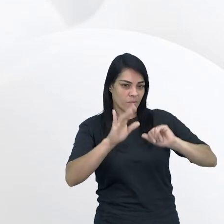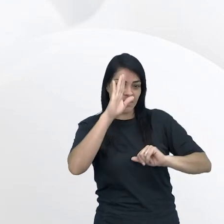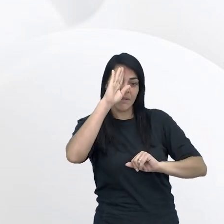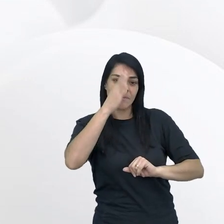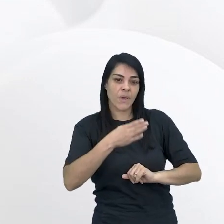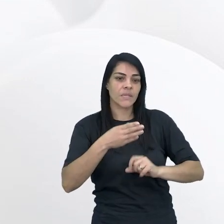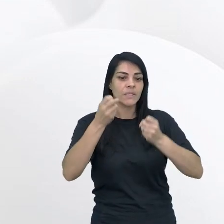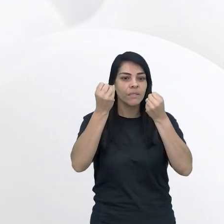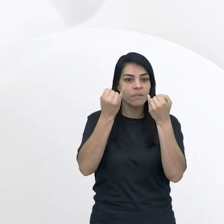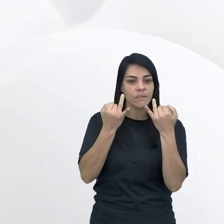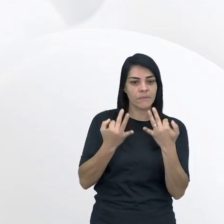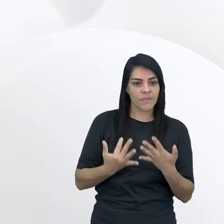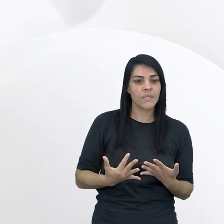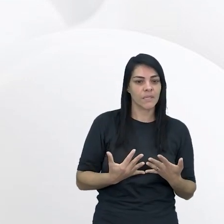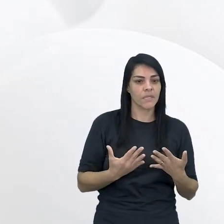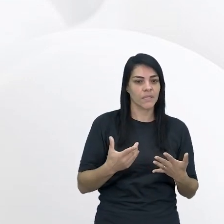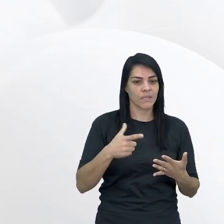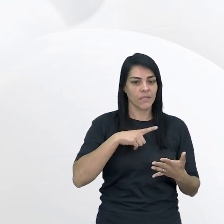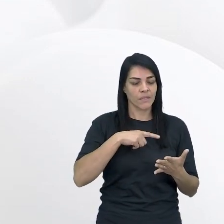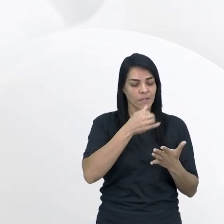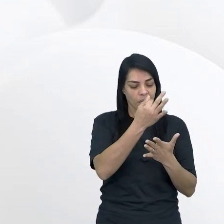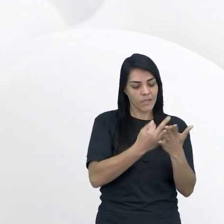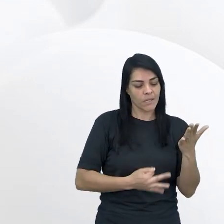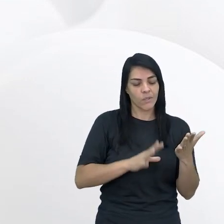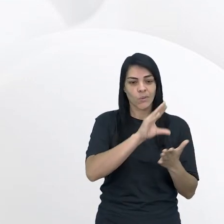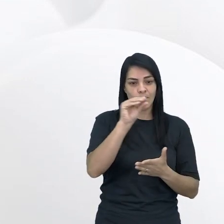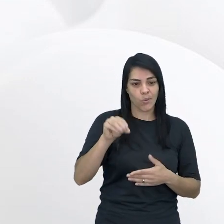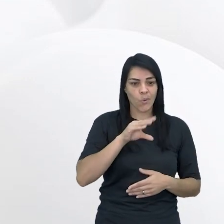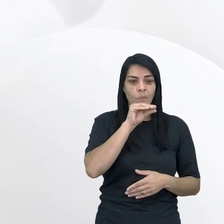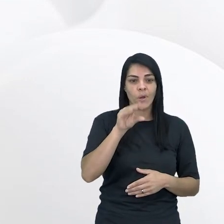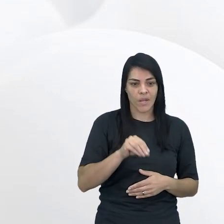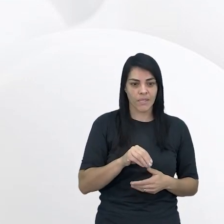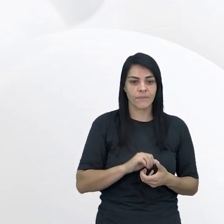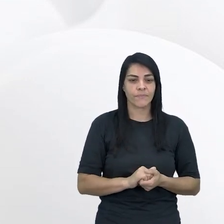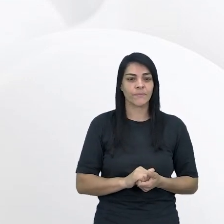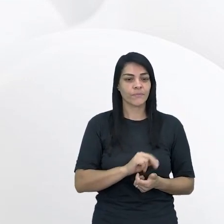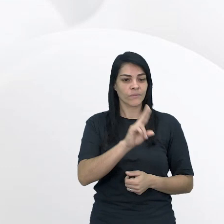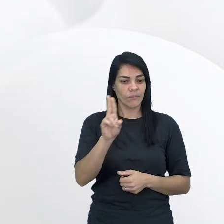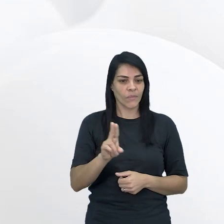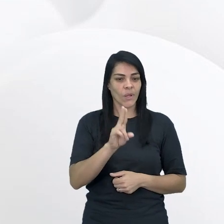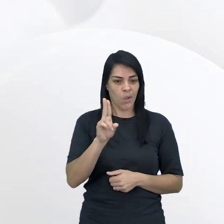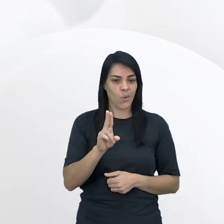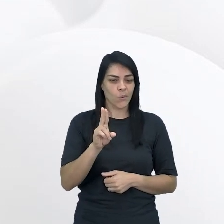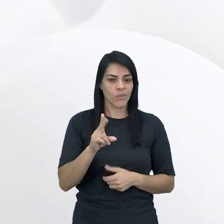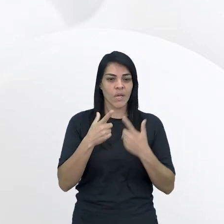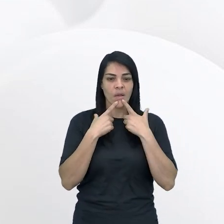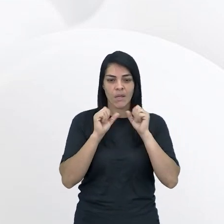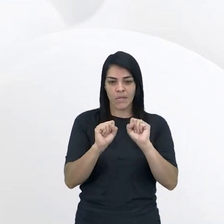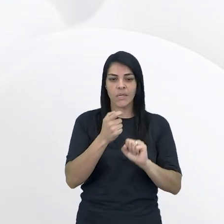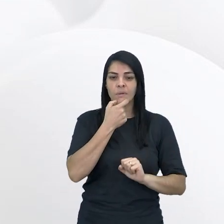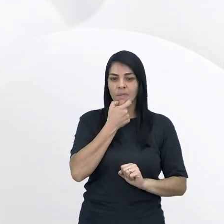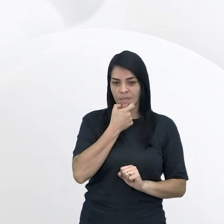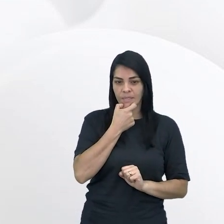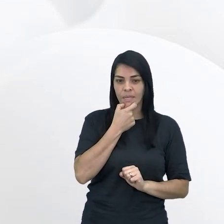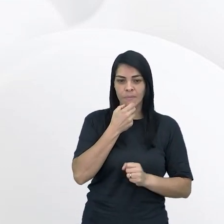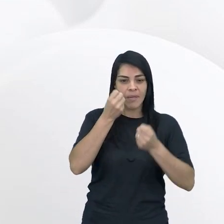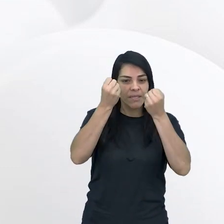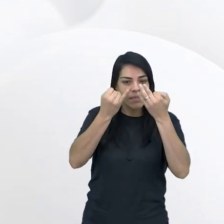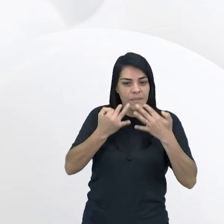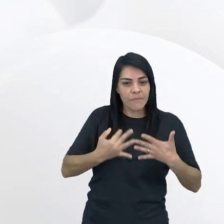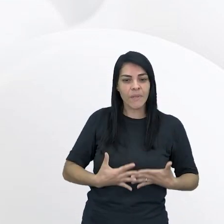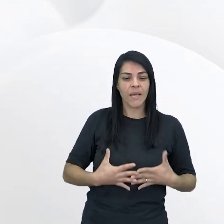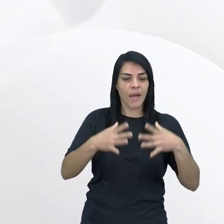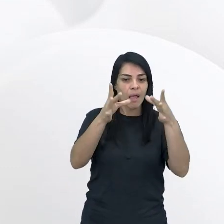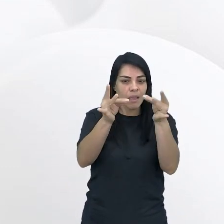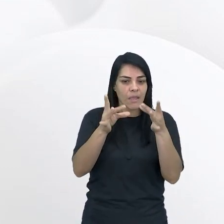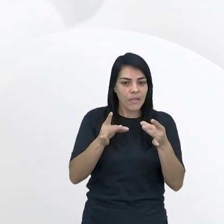informações principais e ou explícitas em textos orais. Também no terceiro ano, utilizar a língua inglesa para